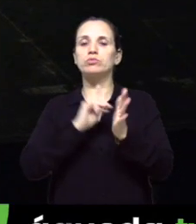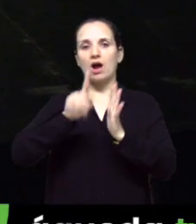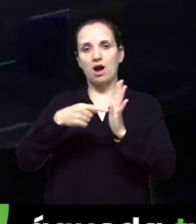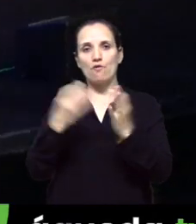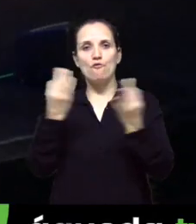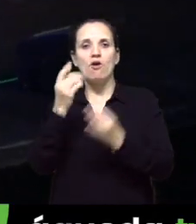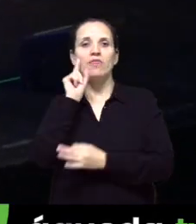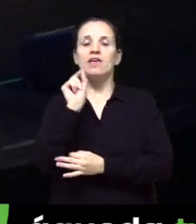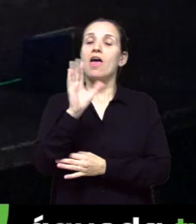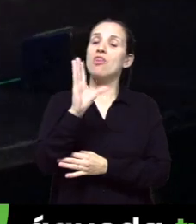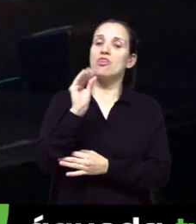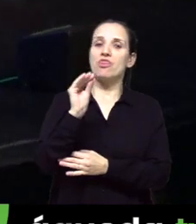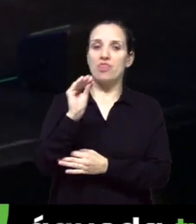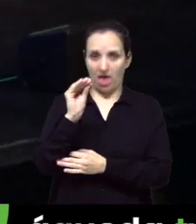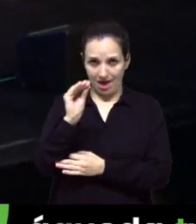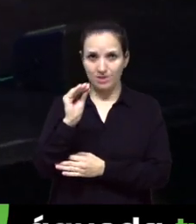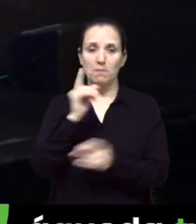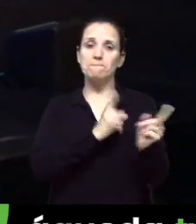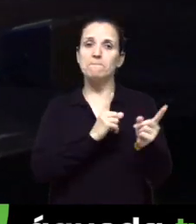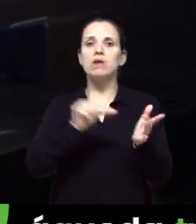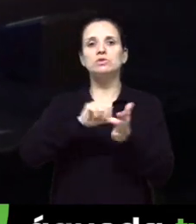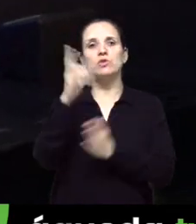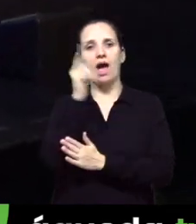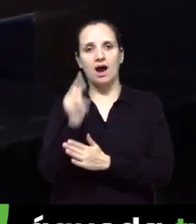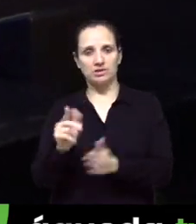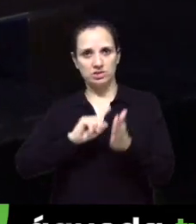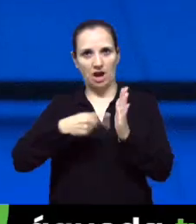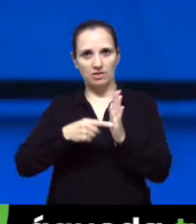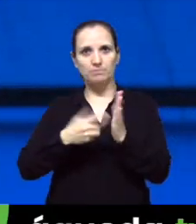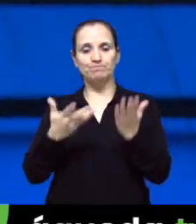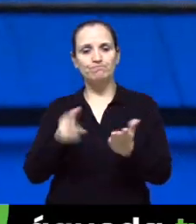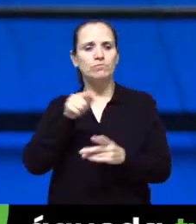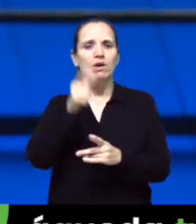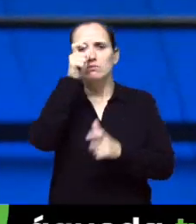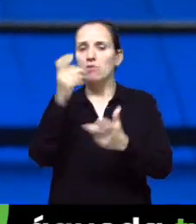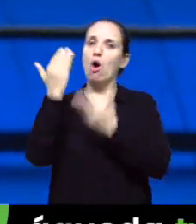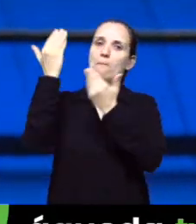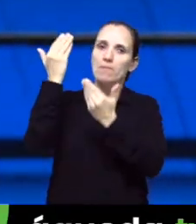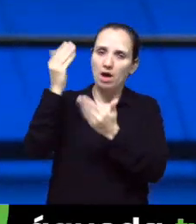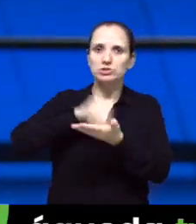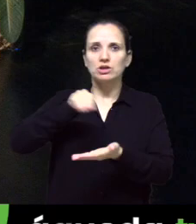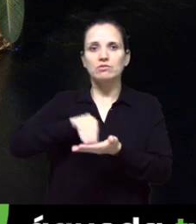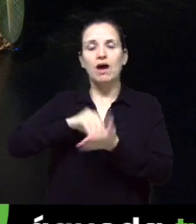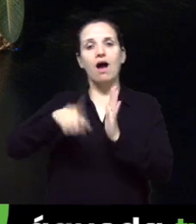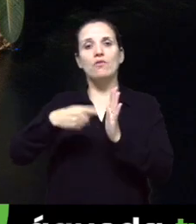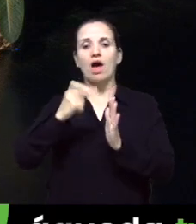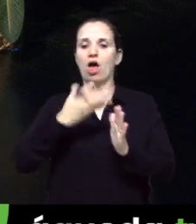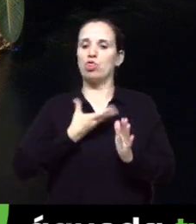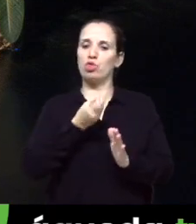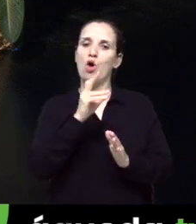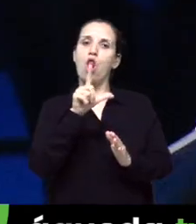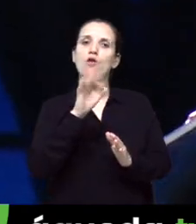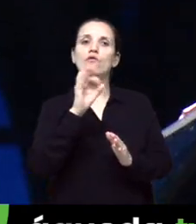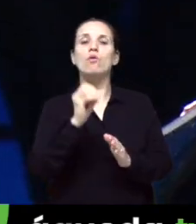Águeda, realizou-se no dia 10 de março no Centro de Artes de Águeda. Numa edição que prestou homenagem ao escritor aguedense